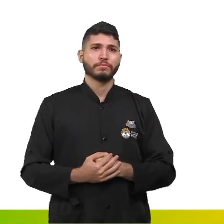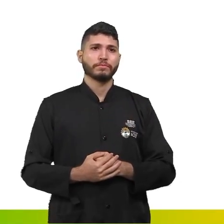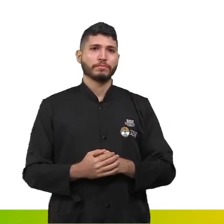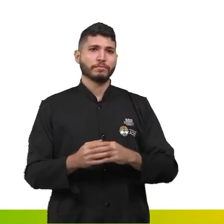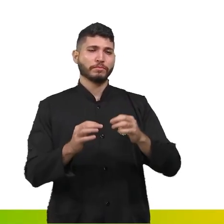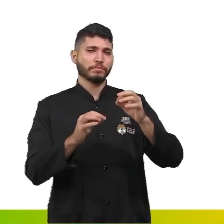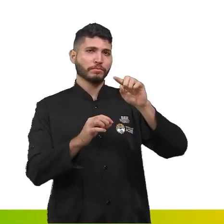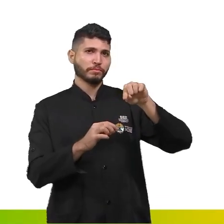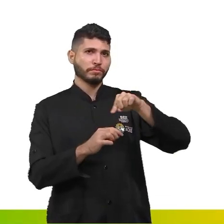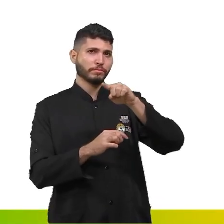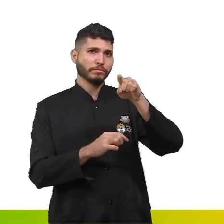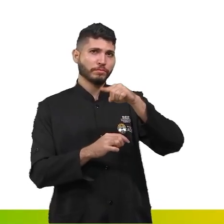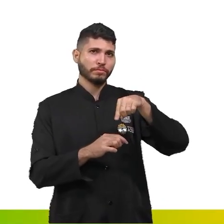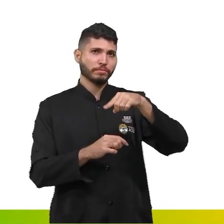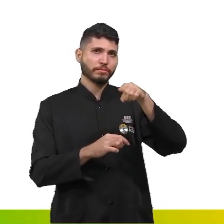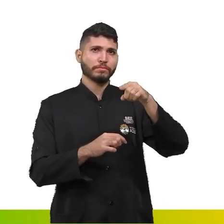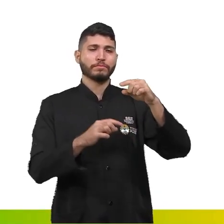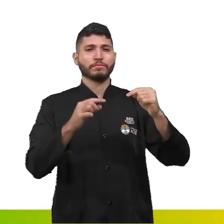ângulo,